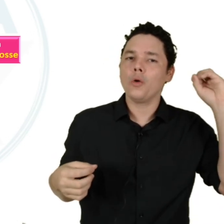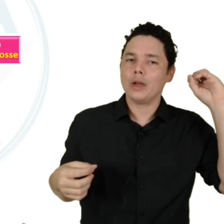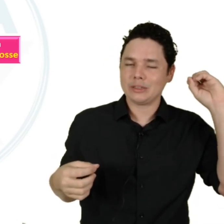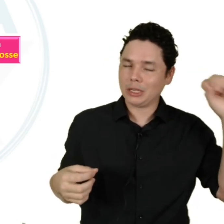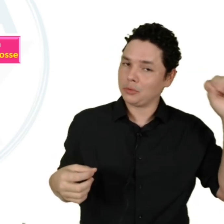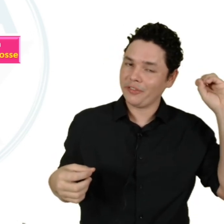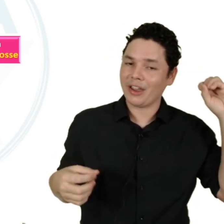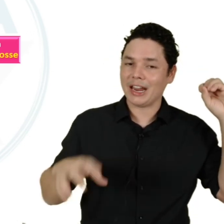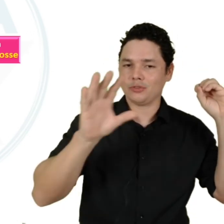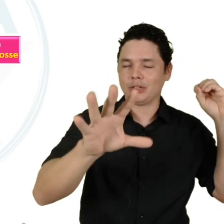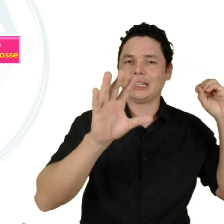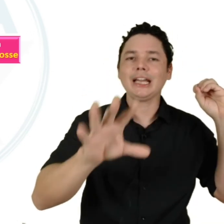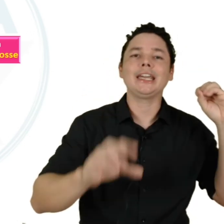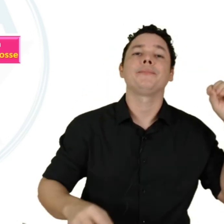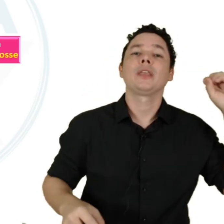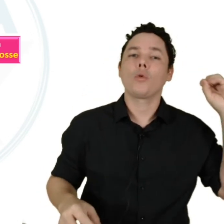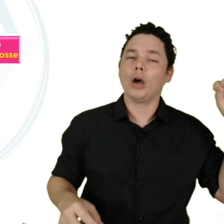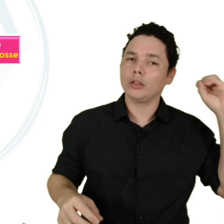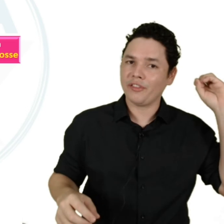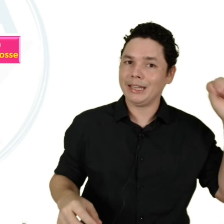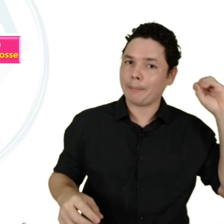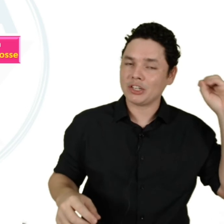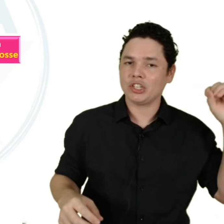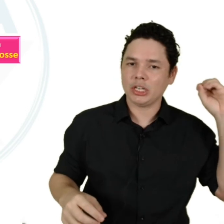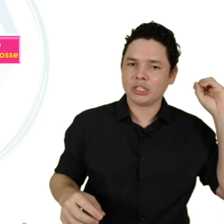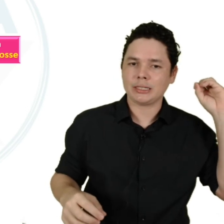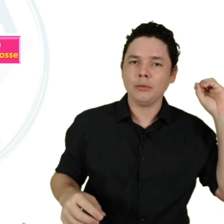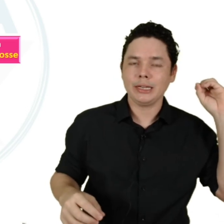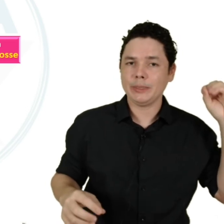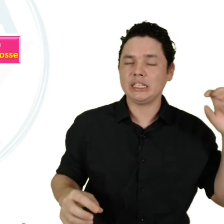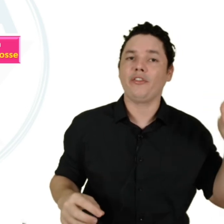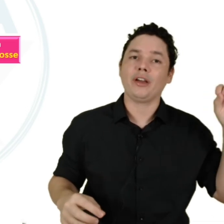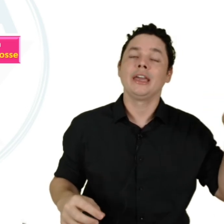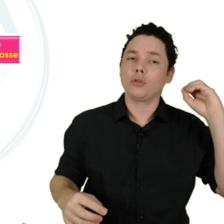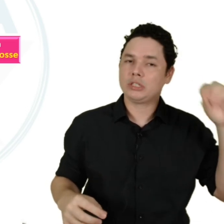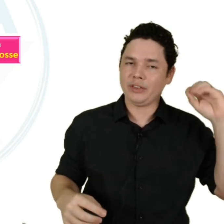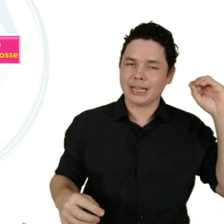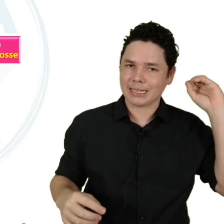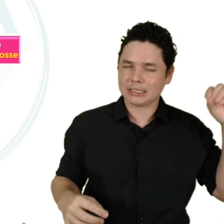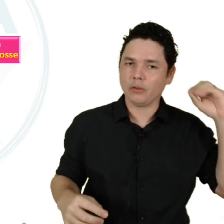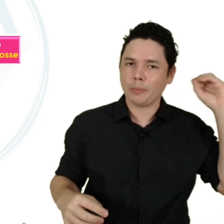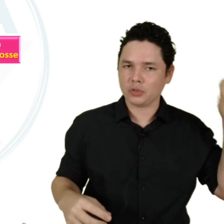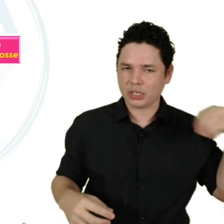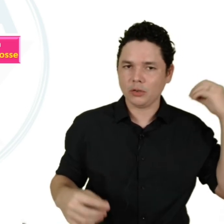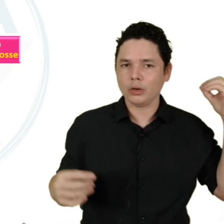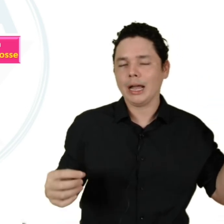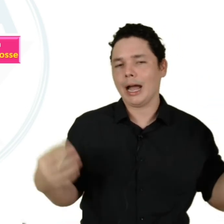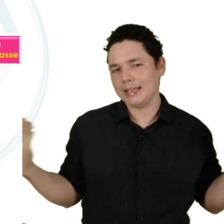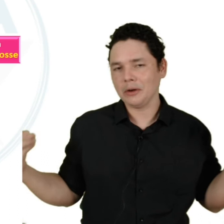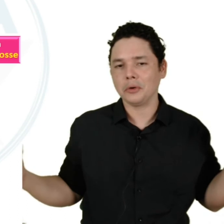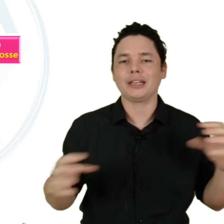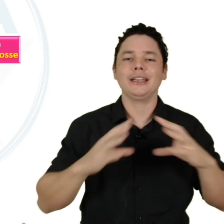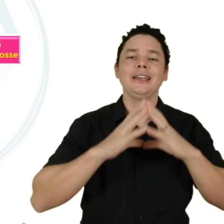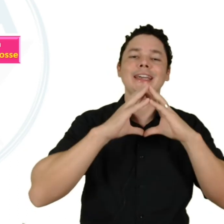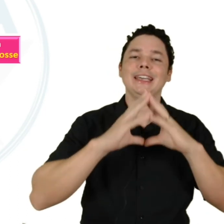com esse conteúdo diverso, do jeito que está aqui, quando vem na parte de legislação específica. Inclusive, essa questão foi posterior a